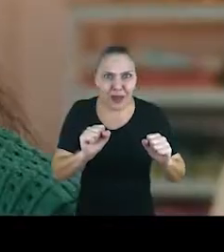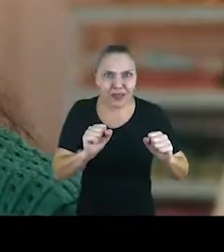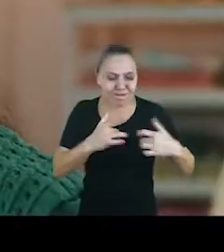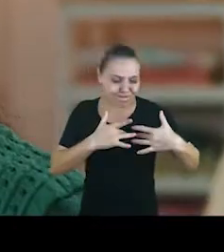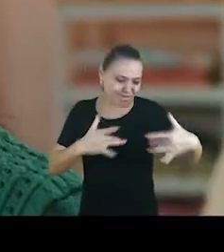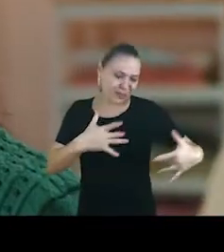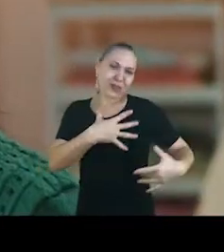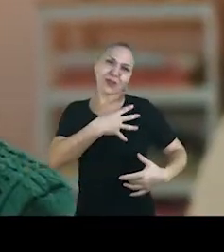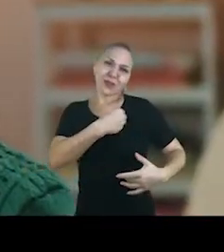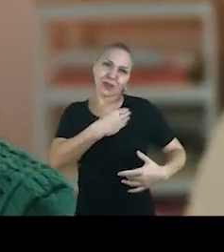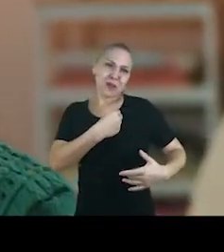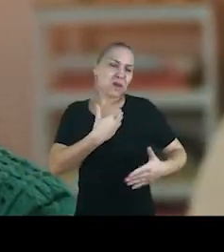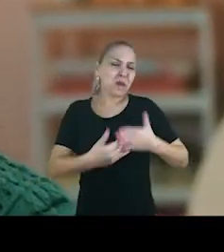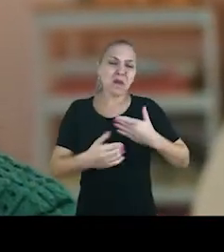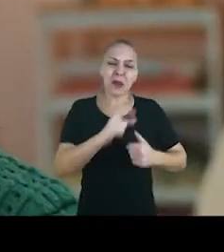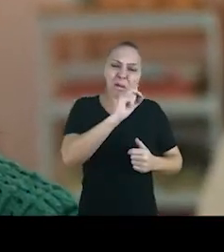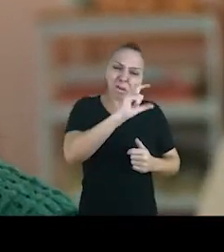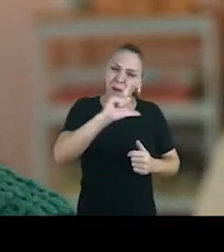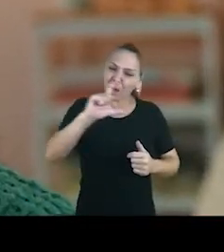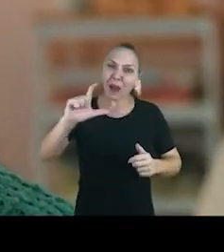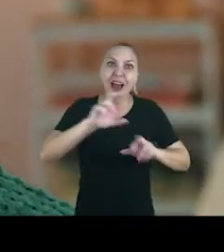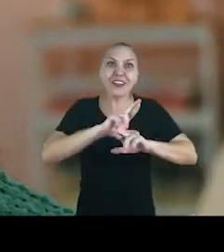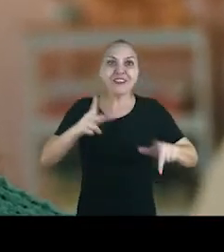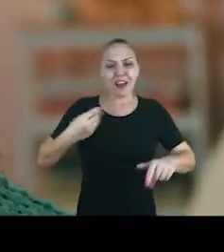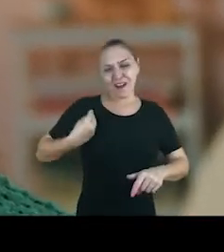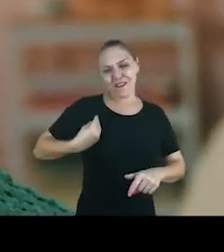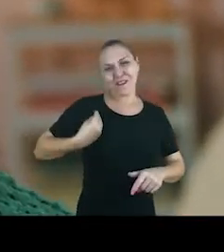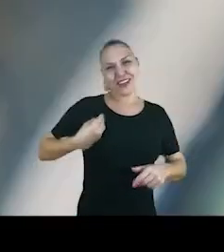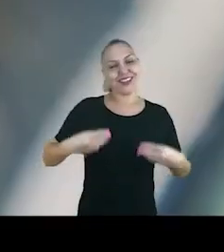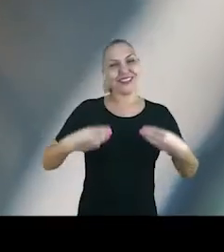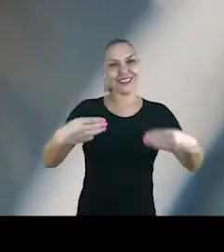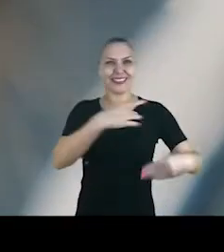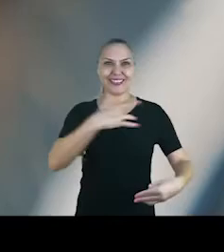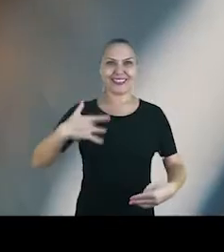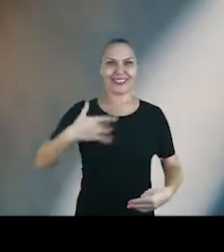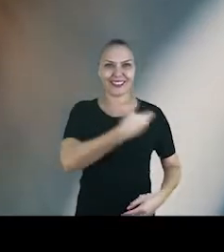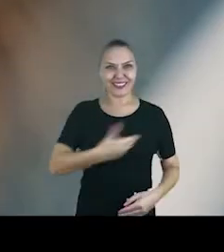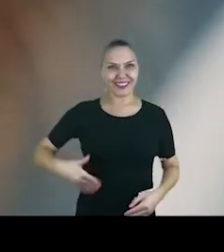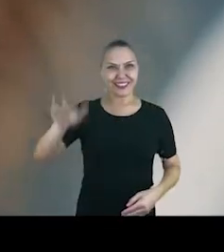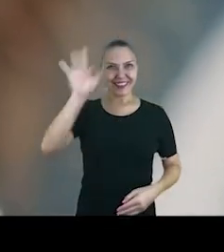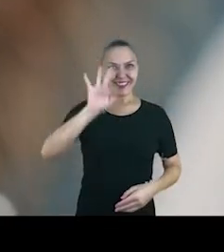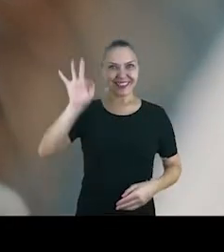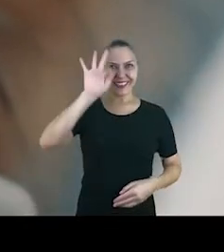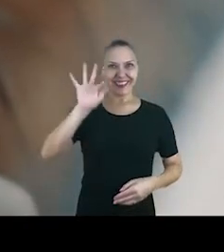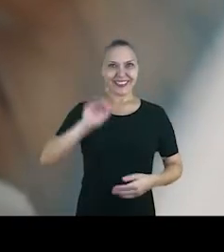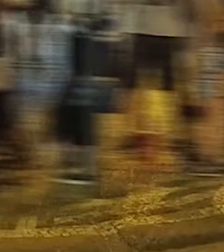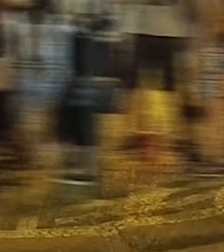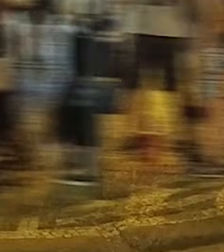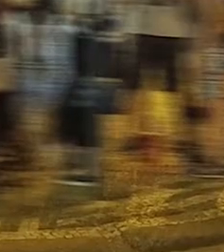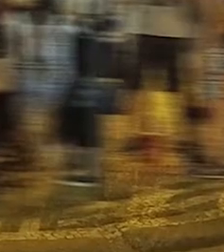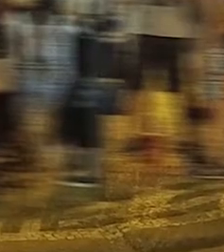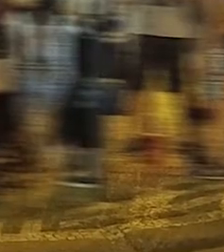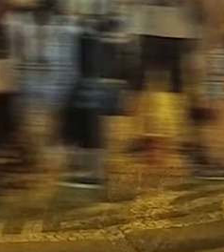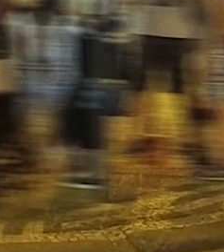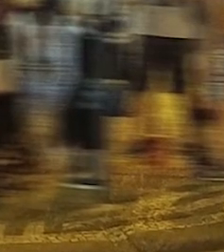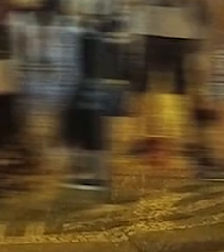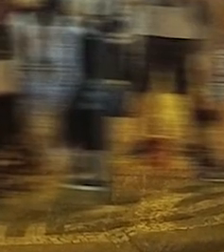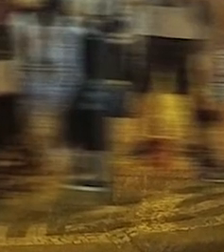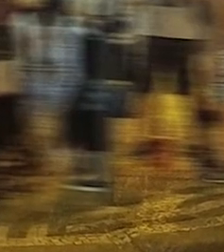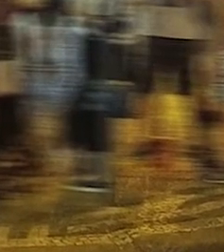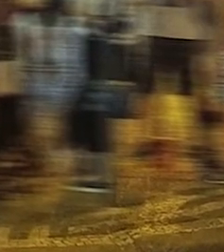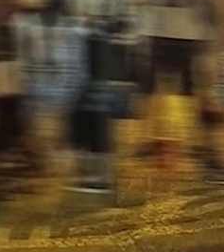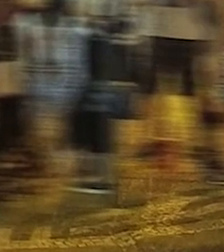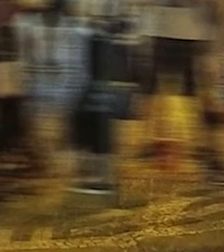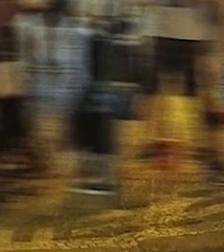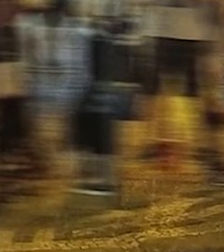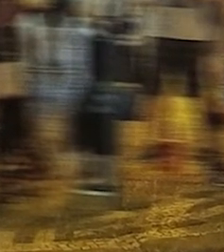materno. Qualquer quantidade doada faz toda a diferença. Ministério da Saúde, Governo Federal.